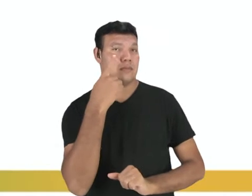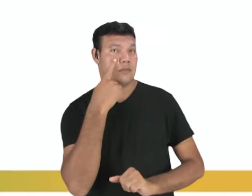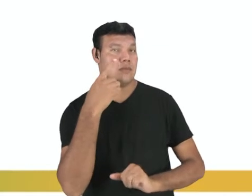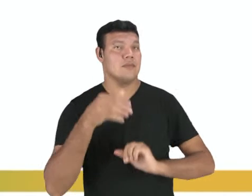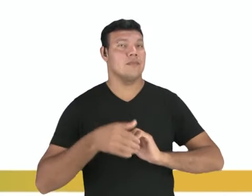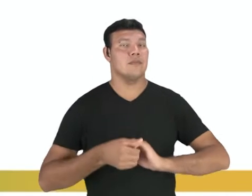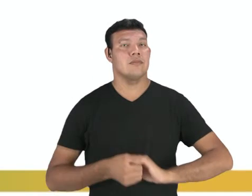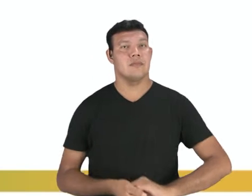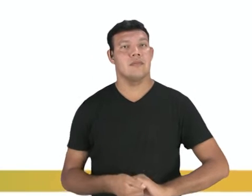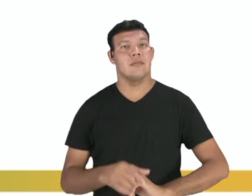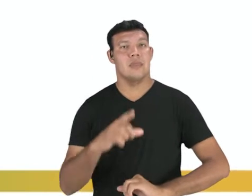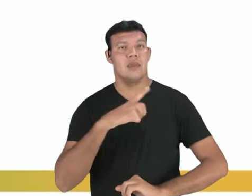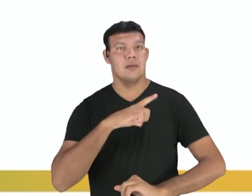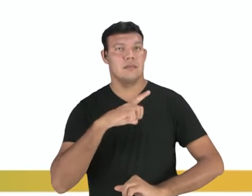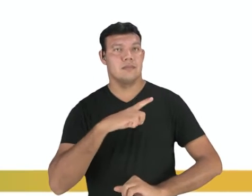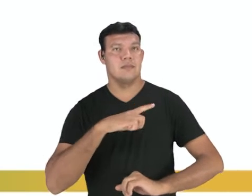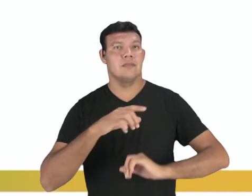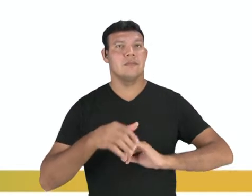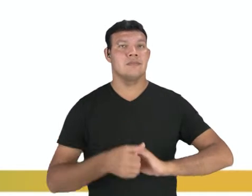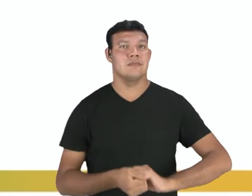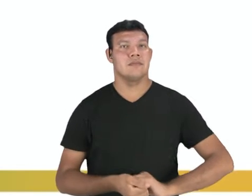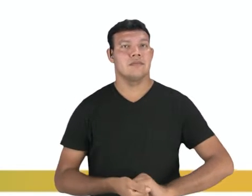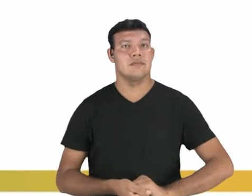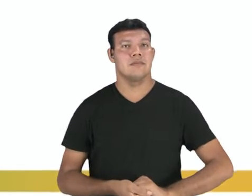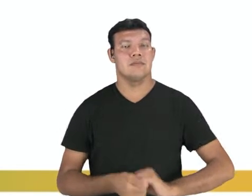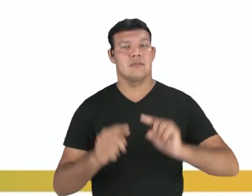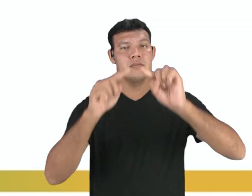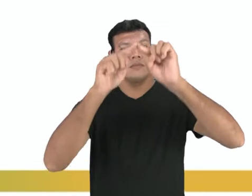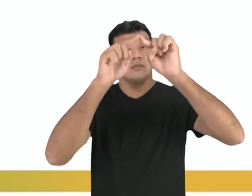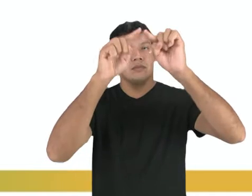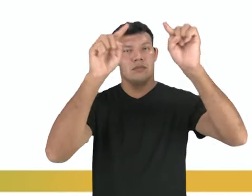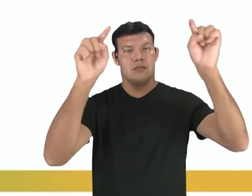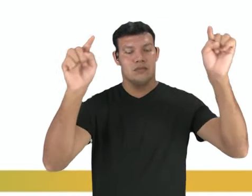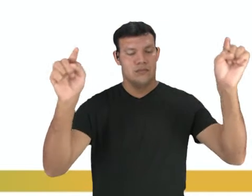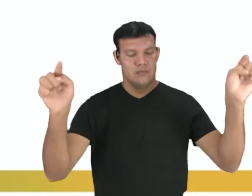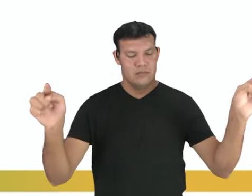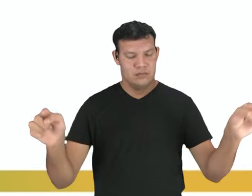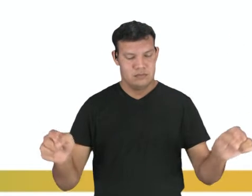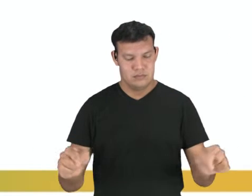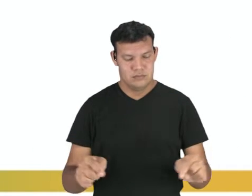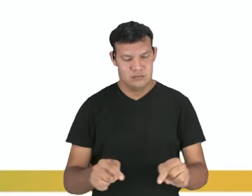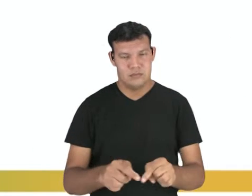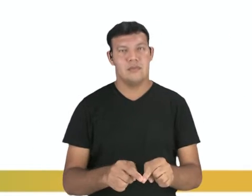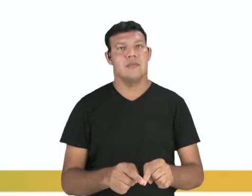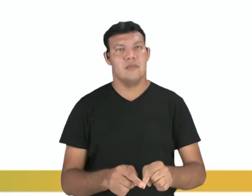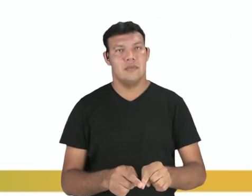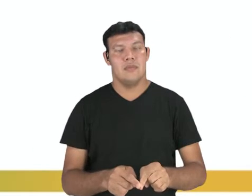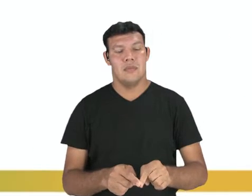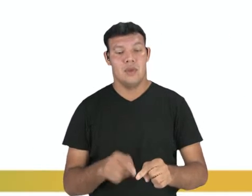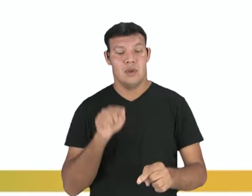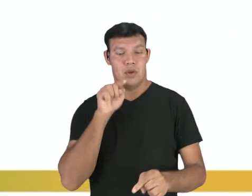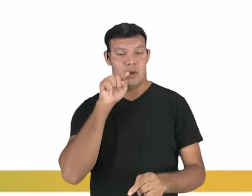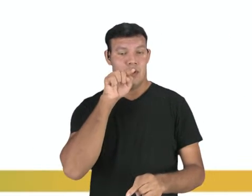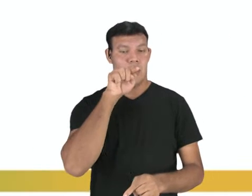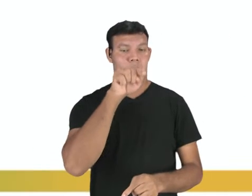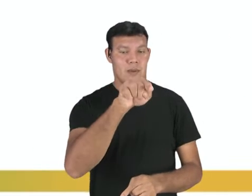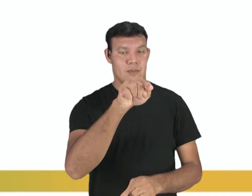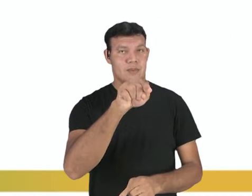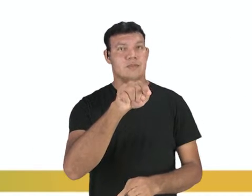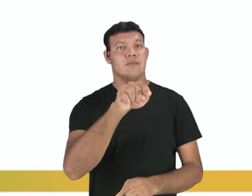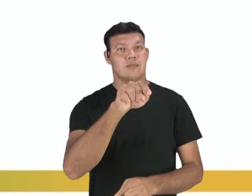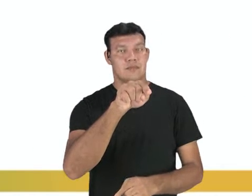aí pessoal nós temos aí uma circunferência nós temos um ângulo central